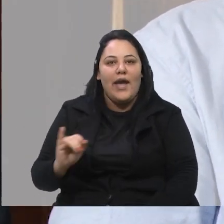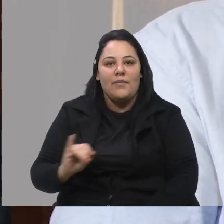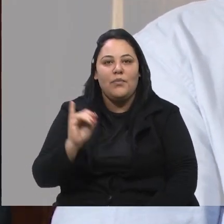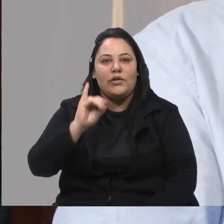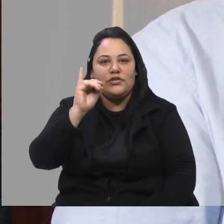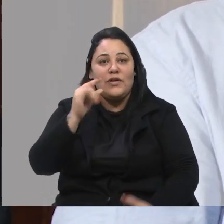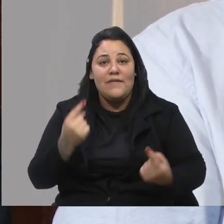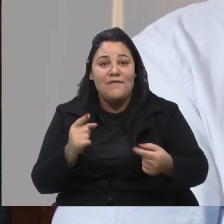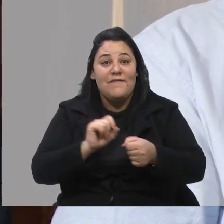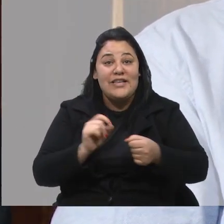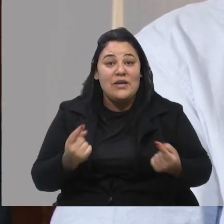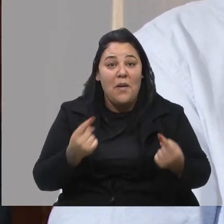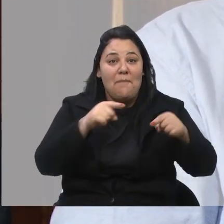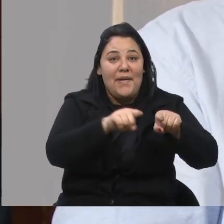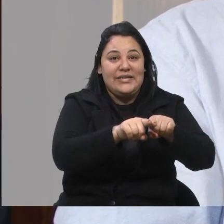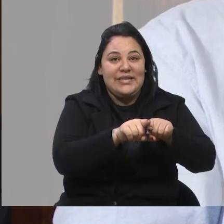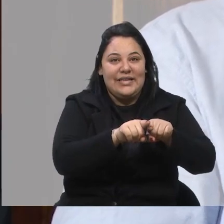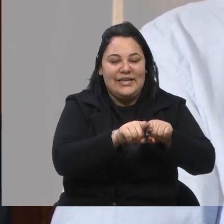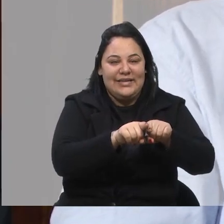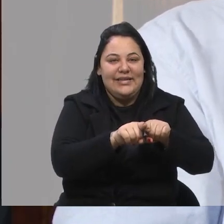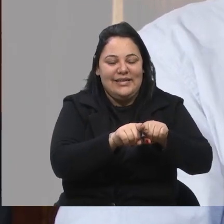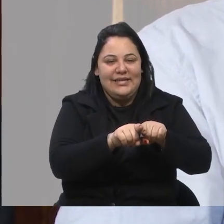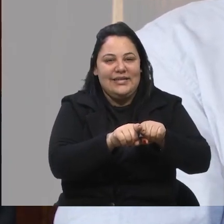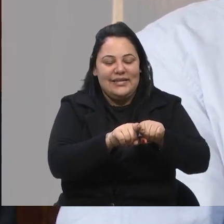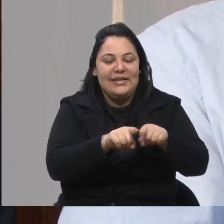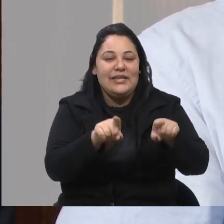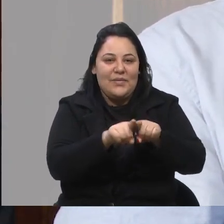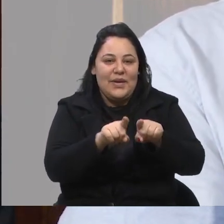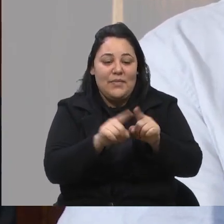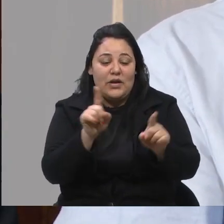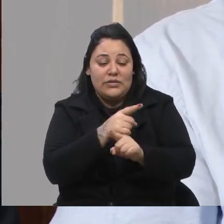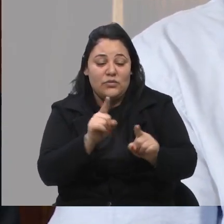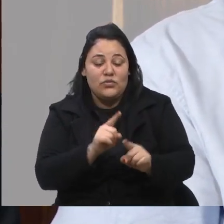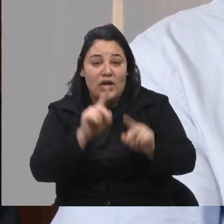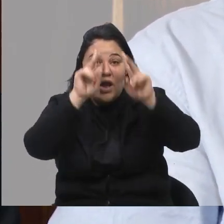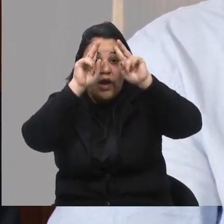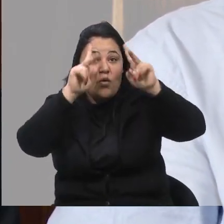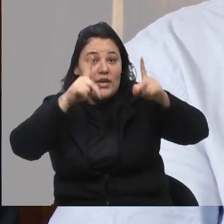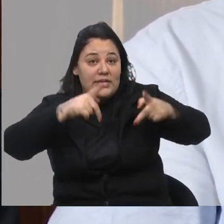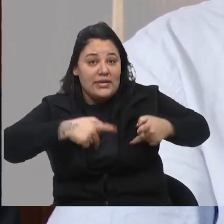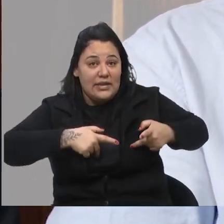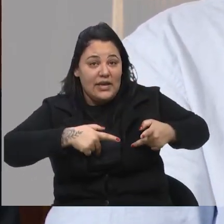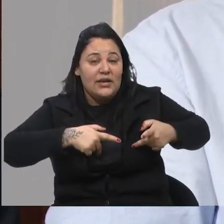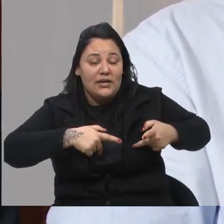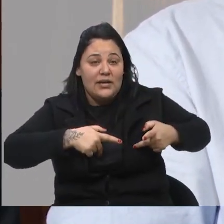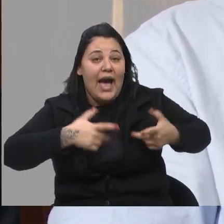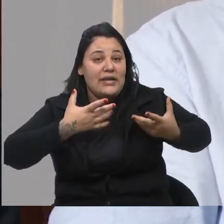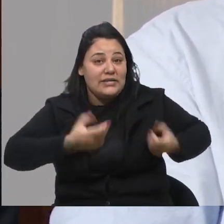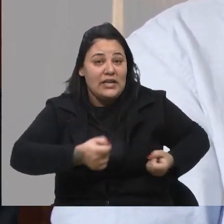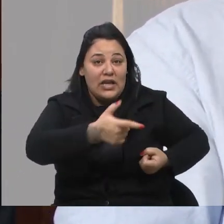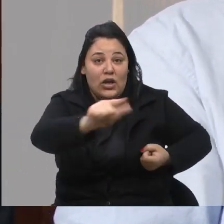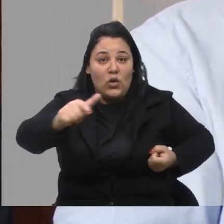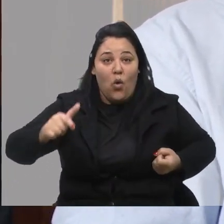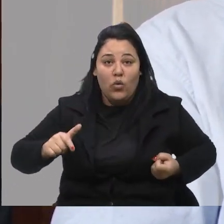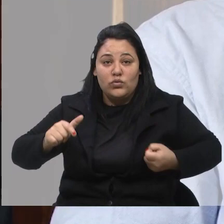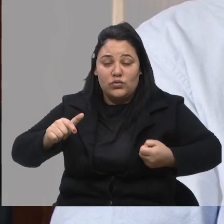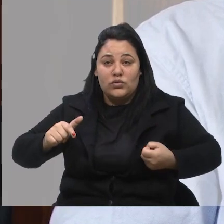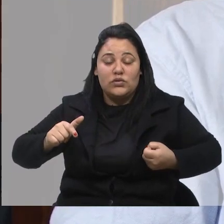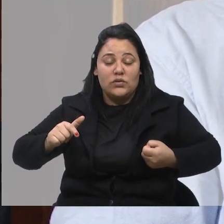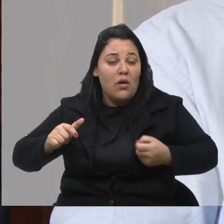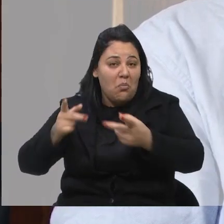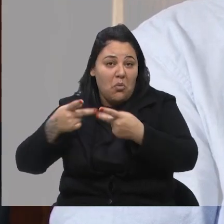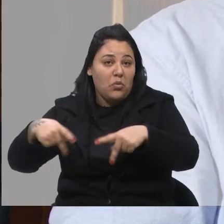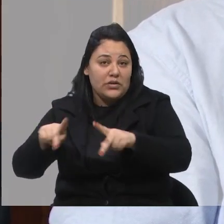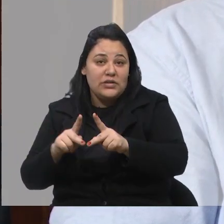parcerias para a nossa música ser conhecida em outros públicos e também a gente vê, porque às vezes a